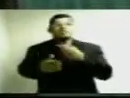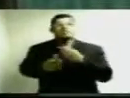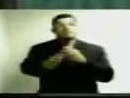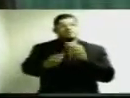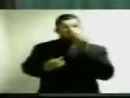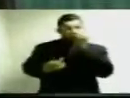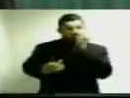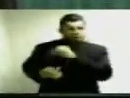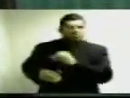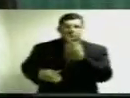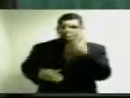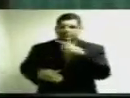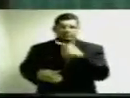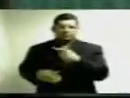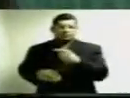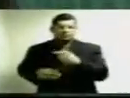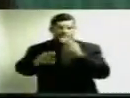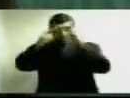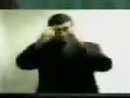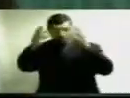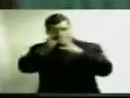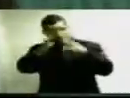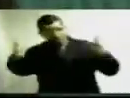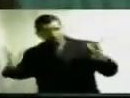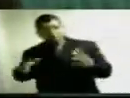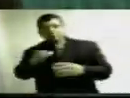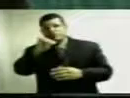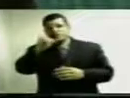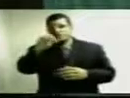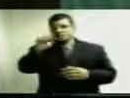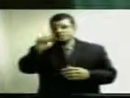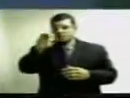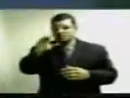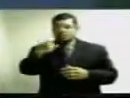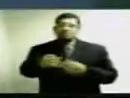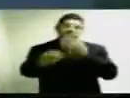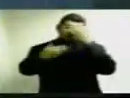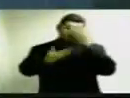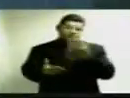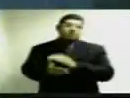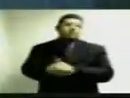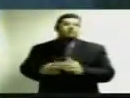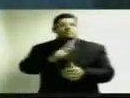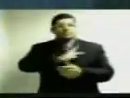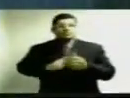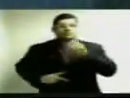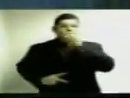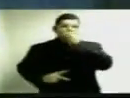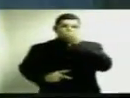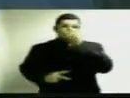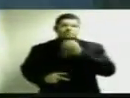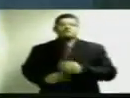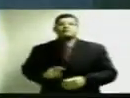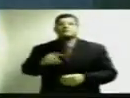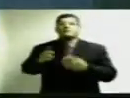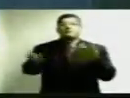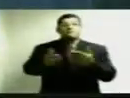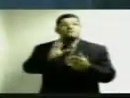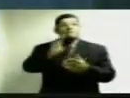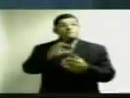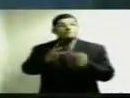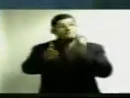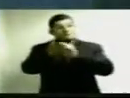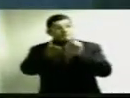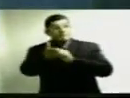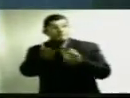nossa falha foi não ter dado a maior repercussão ao IACI. Obrigado. Obrigado, deputado Luiz Castro.